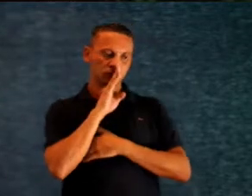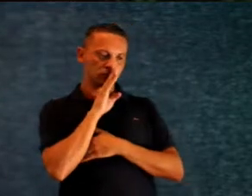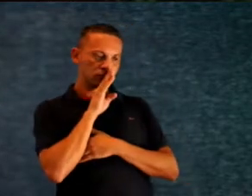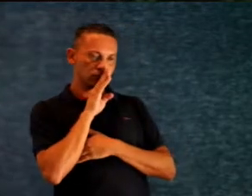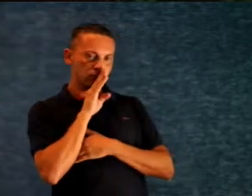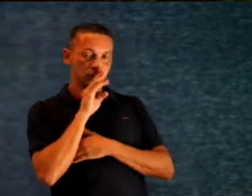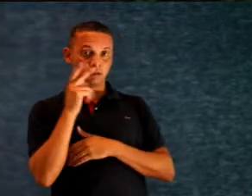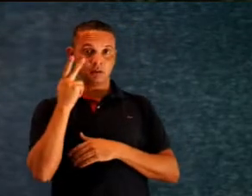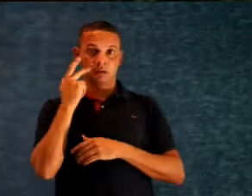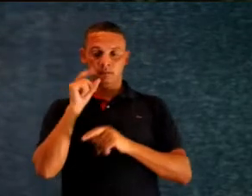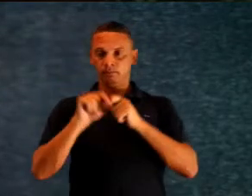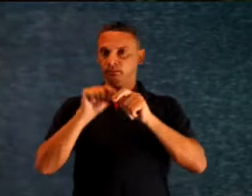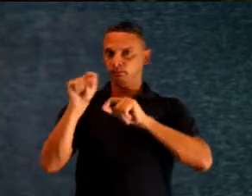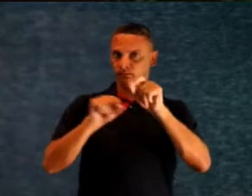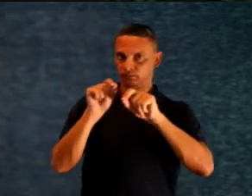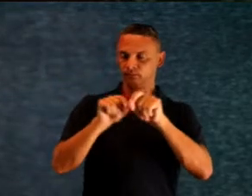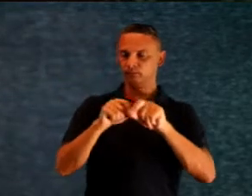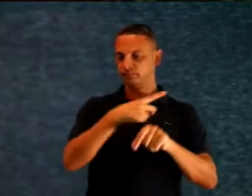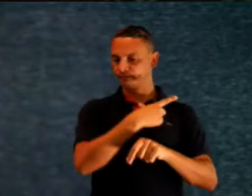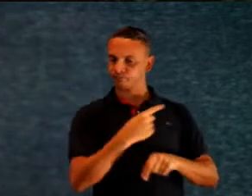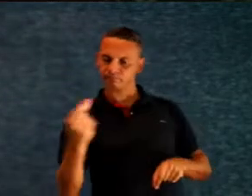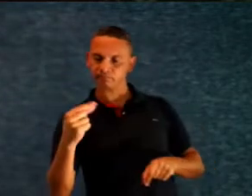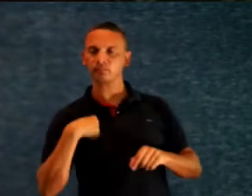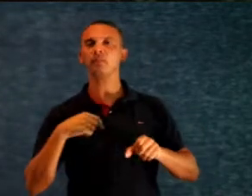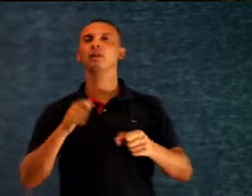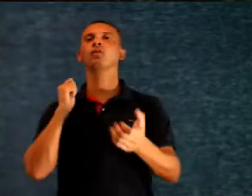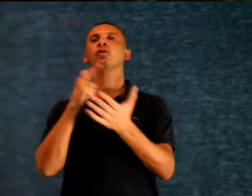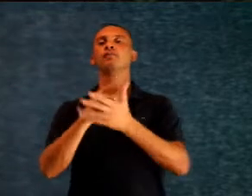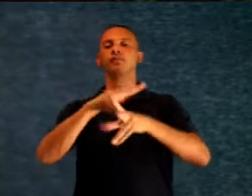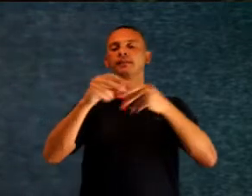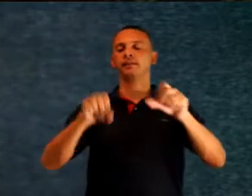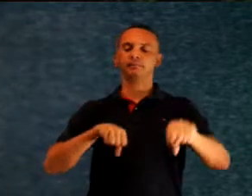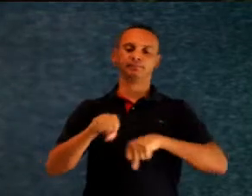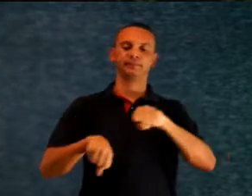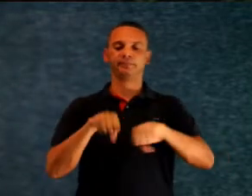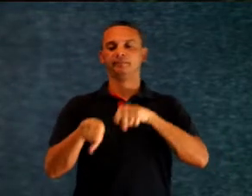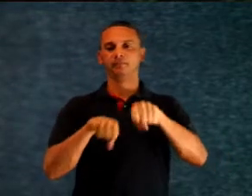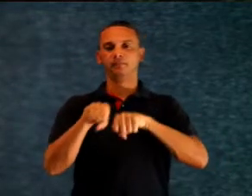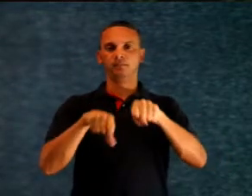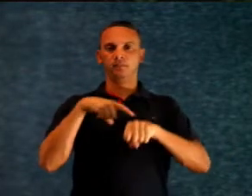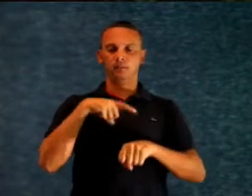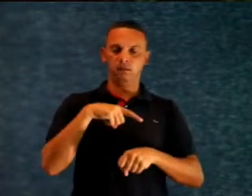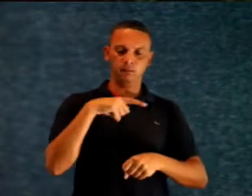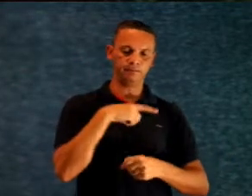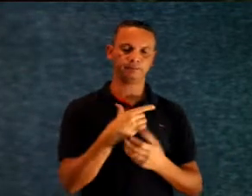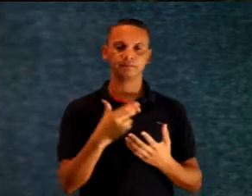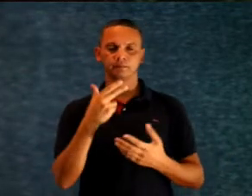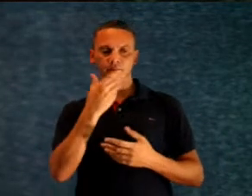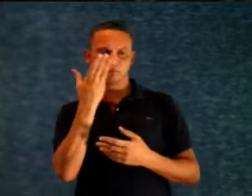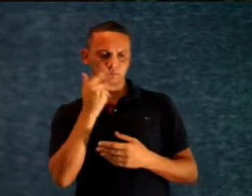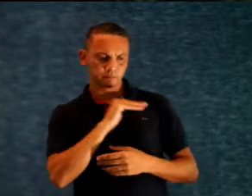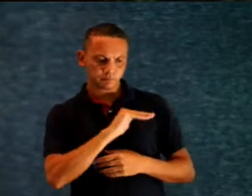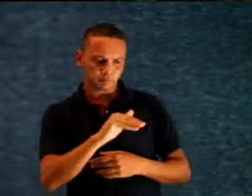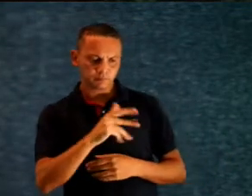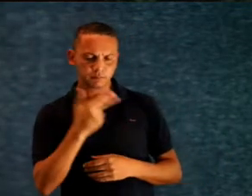papai saiu e me trouxe o velocípede mais bonito que encontrou. Vencidos, os meninos perguntaram se